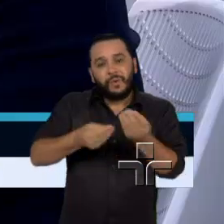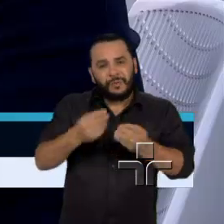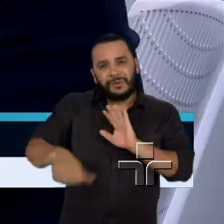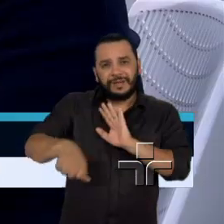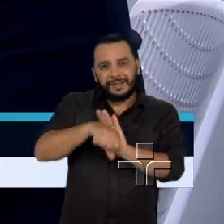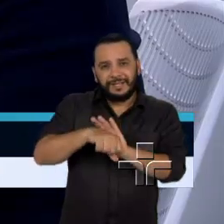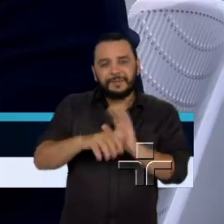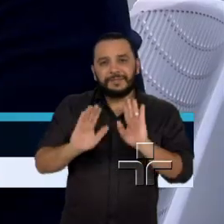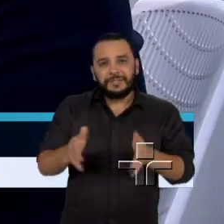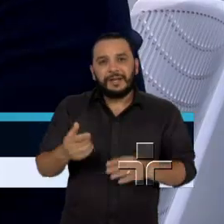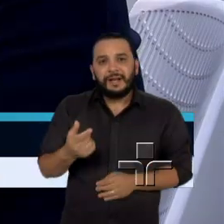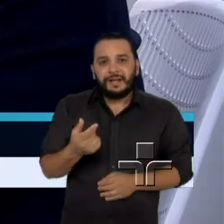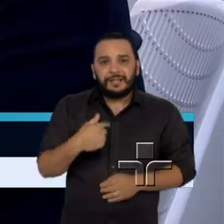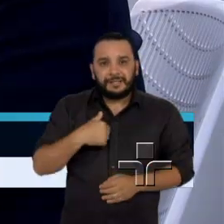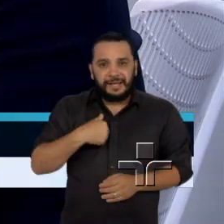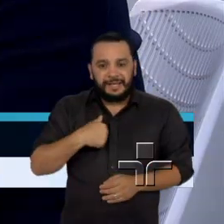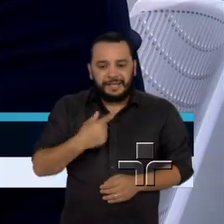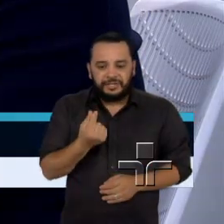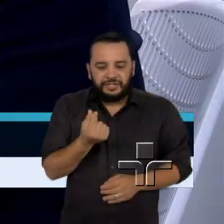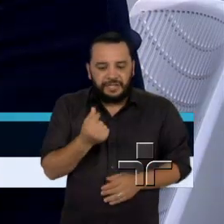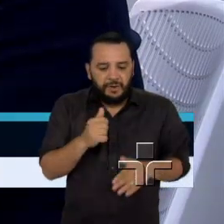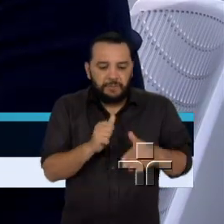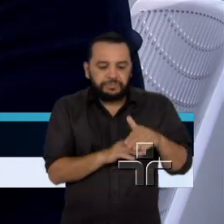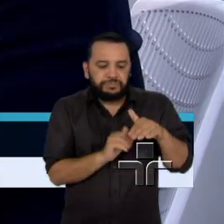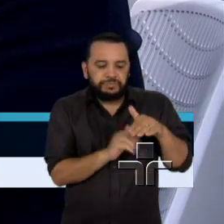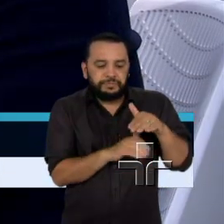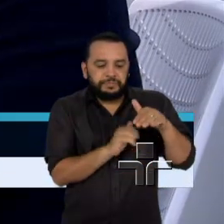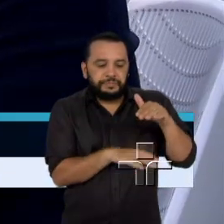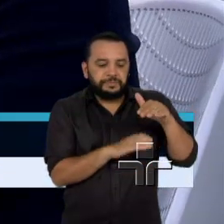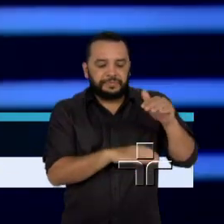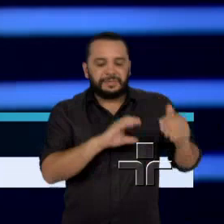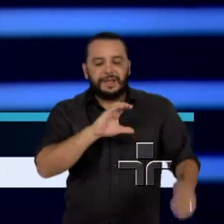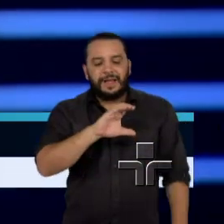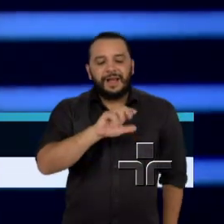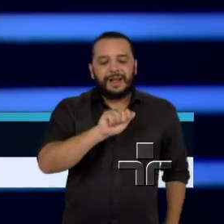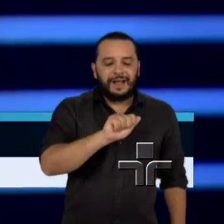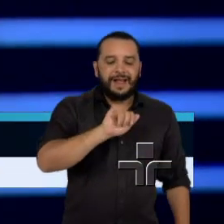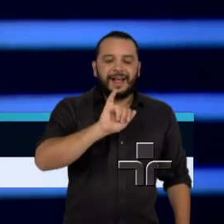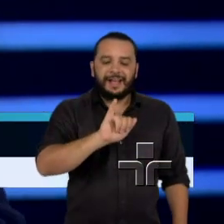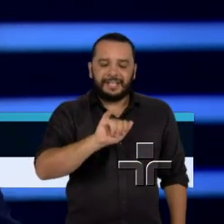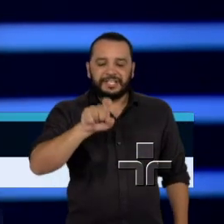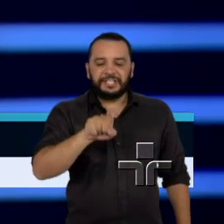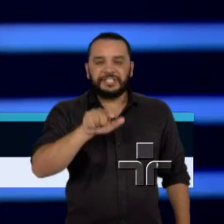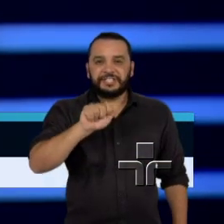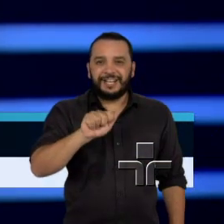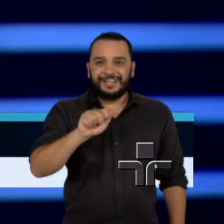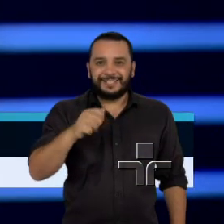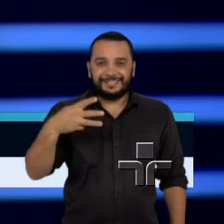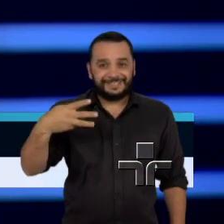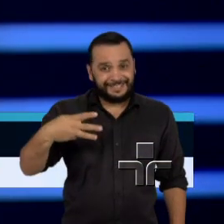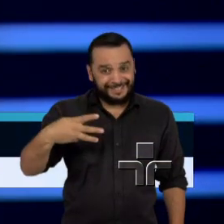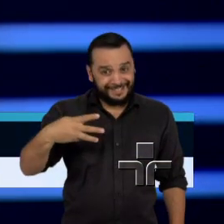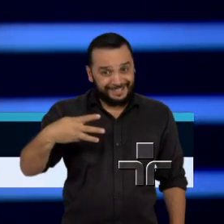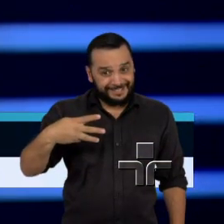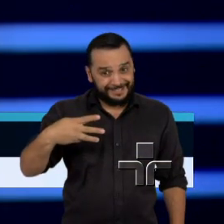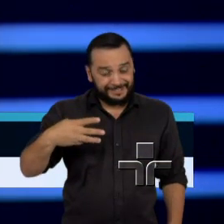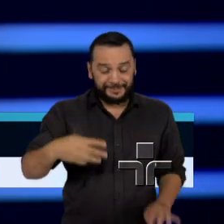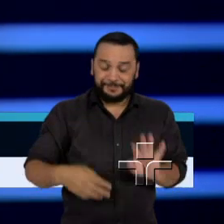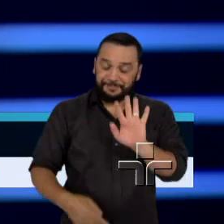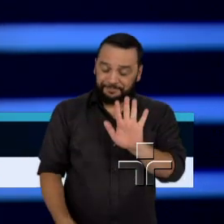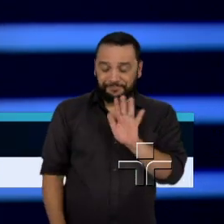Caixa 3. Ele é mais difícil de ser identificado? Na verdade, o que você tem é um